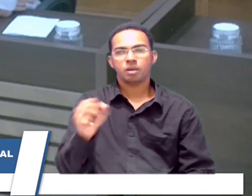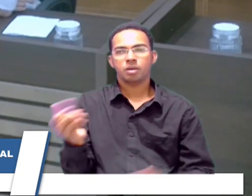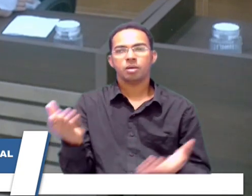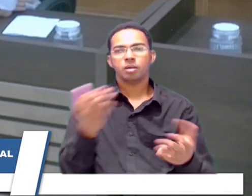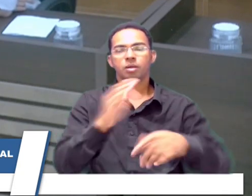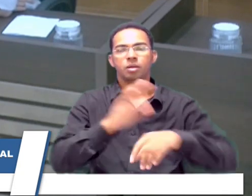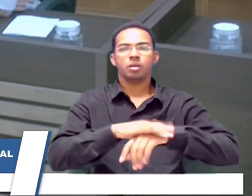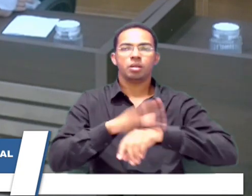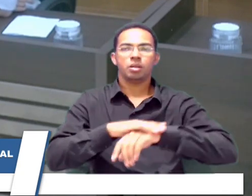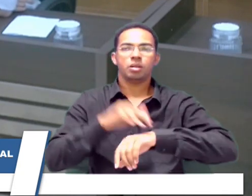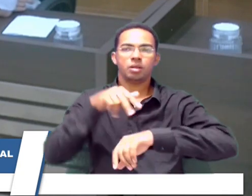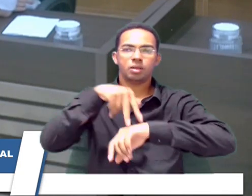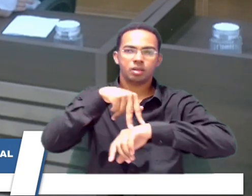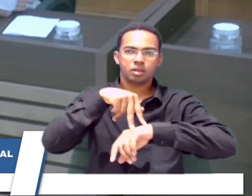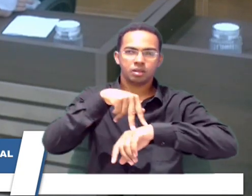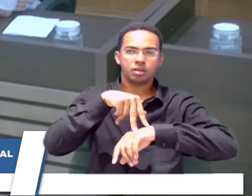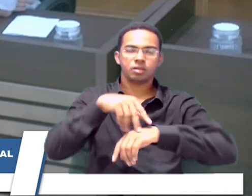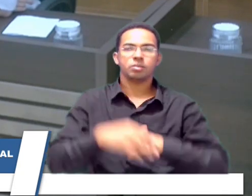palavra.